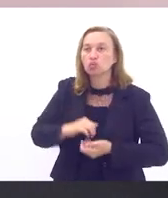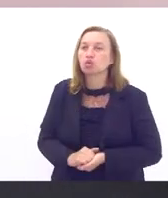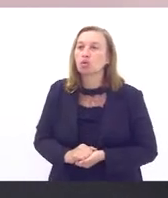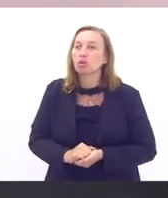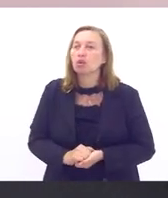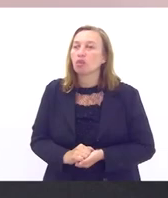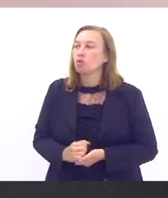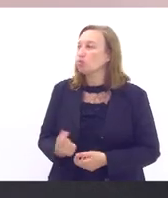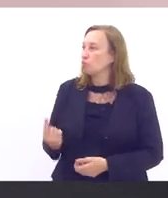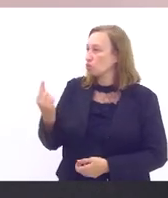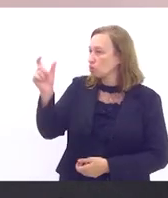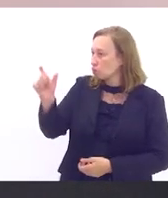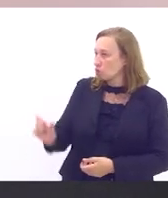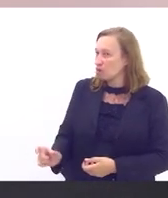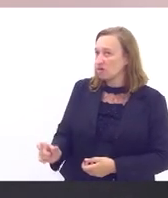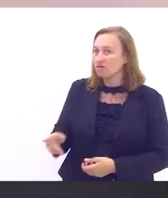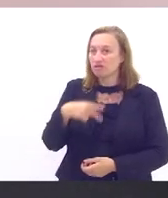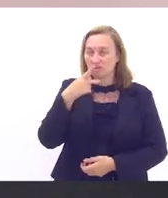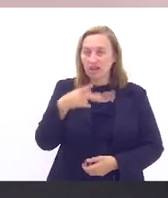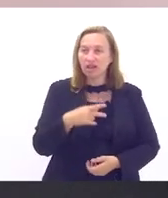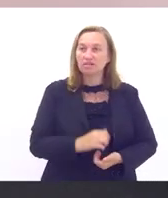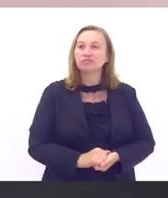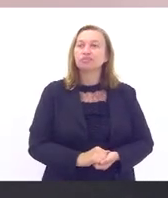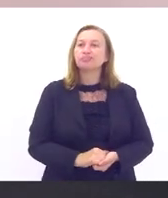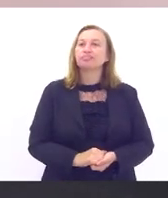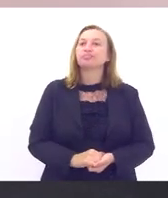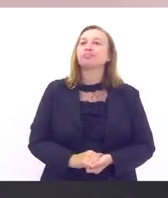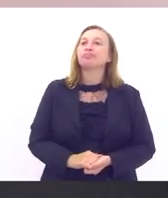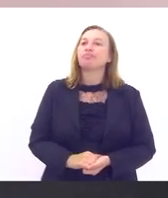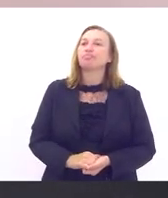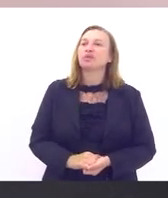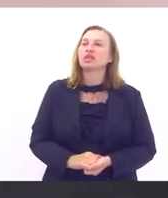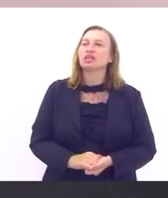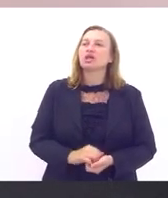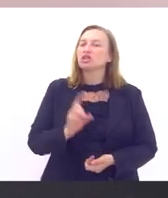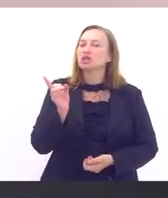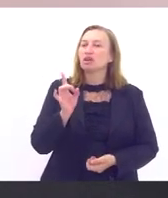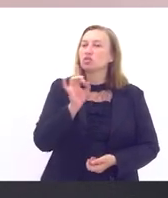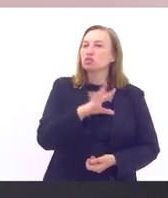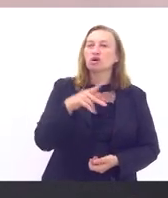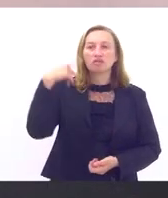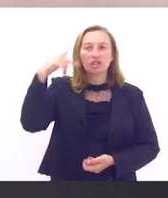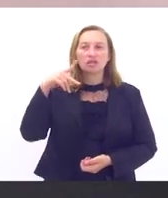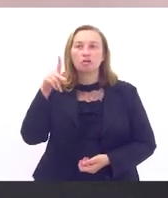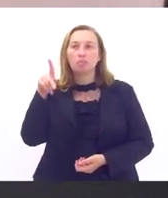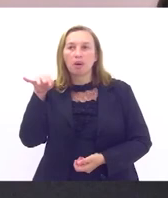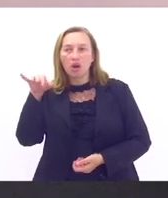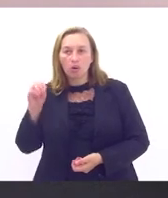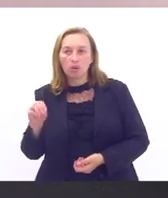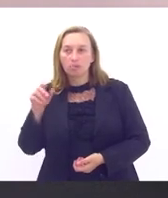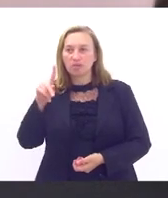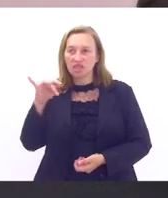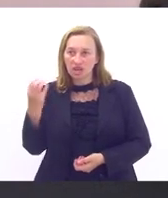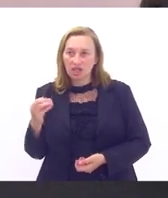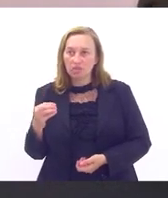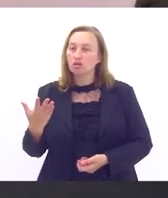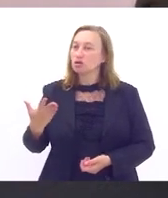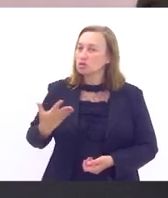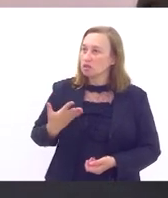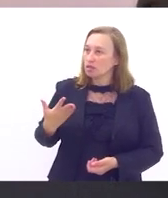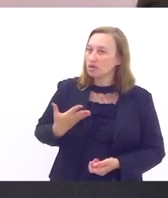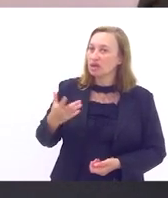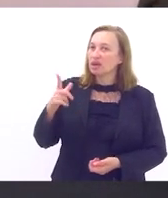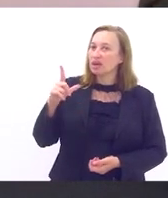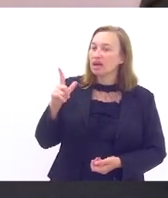uma... saudação, né? Não só do vereador Paulo Pinheiro, do nosso querido